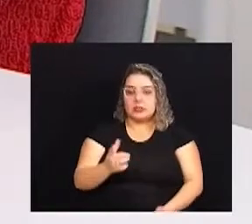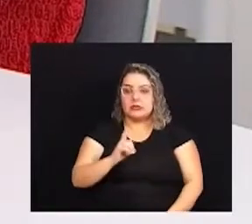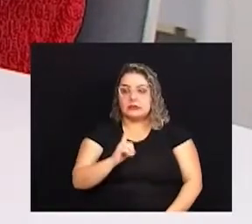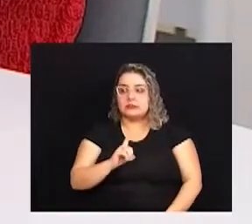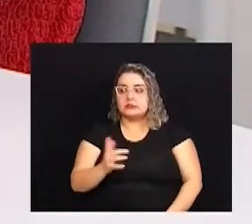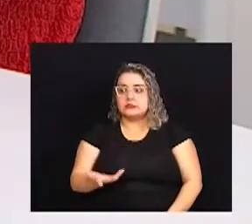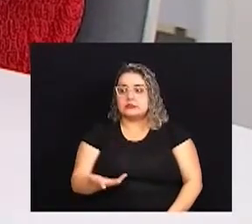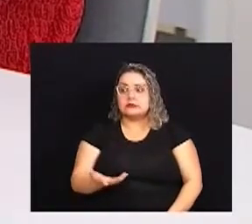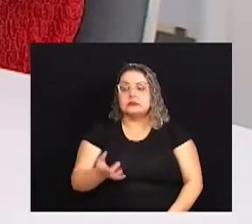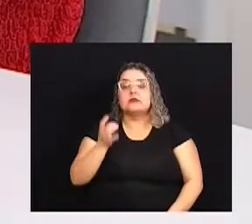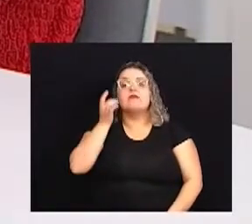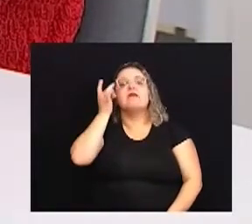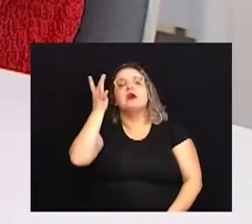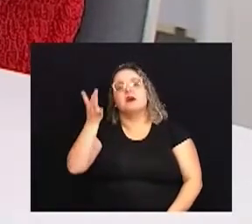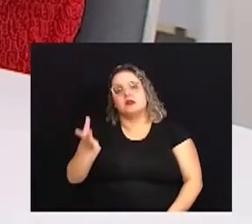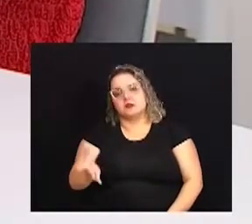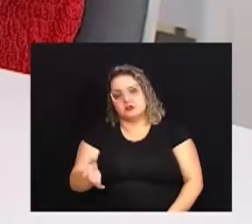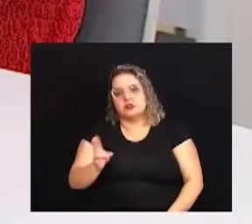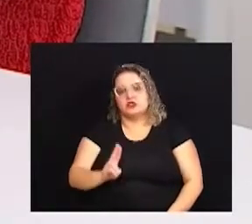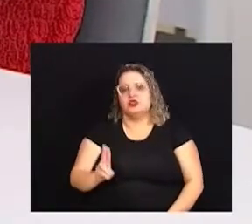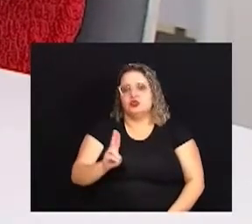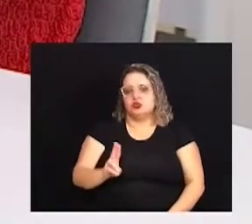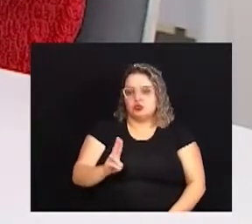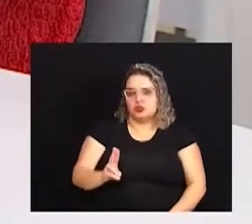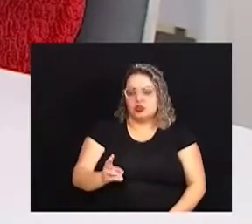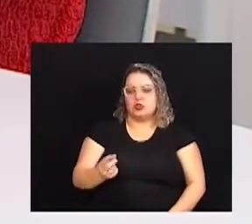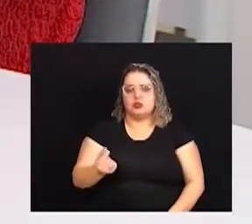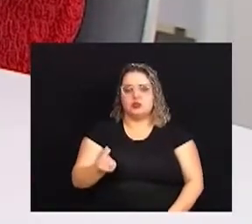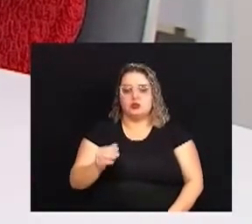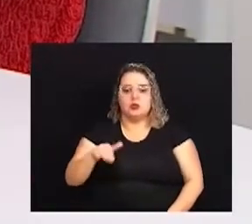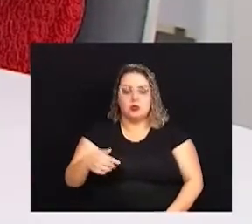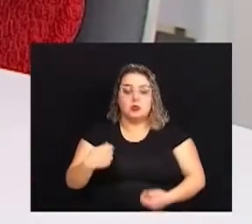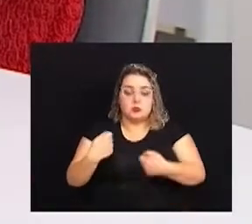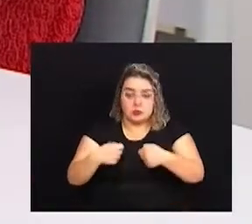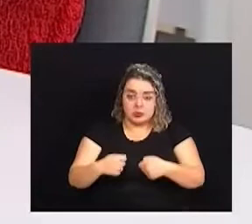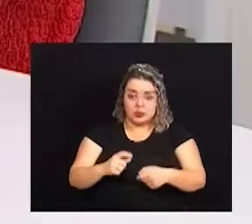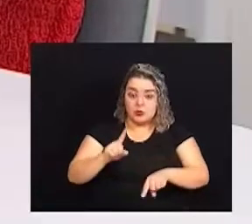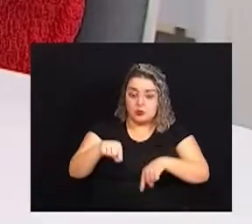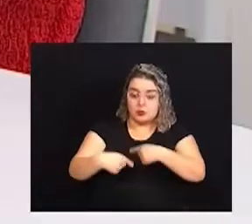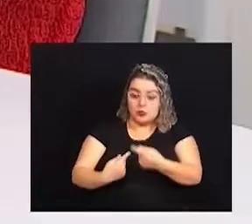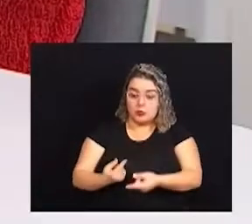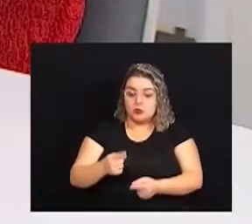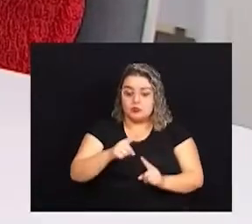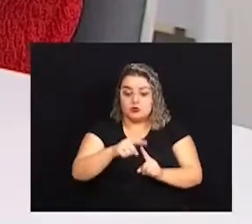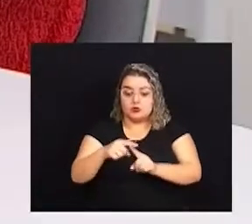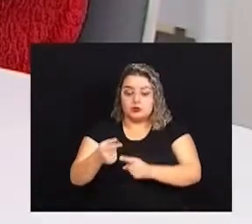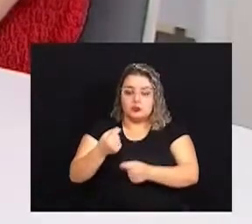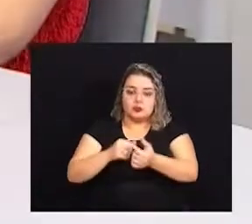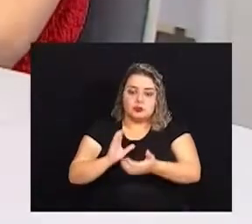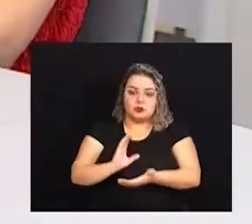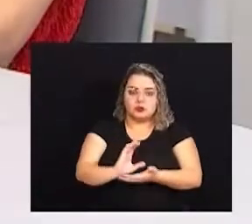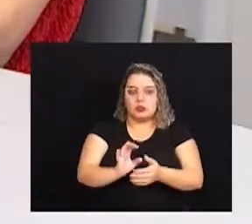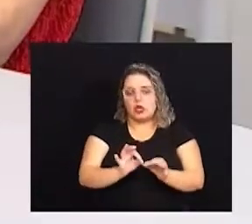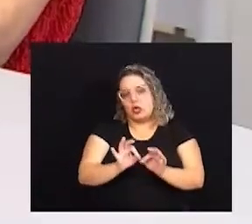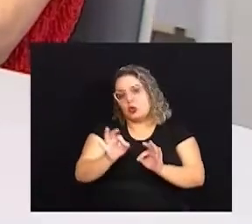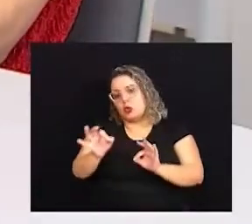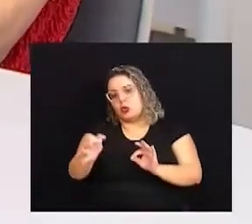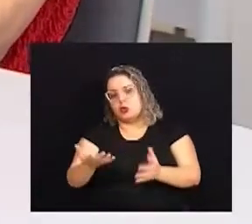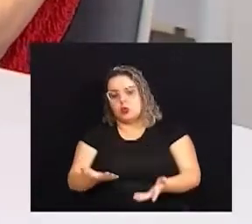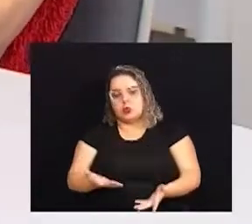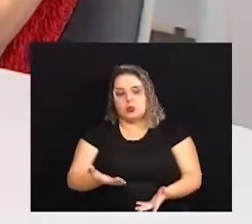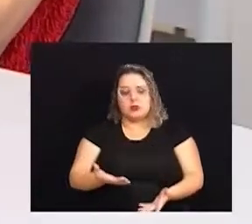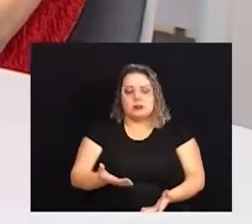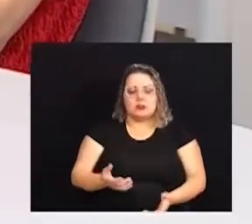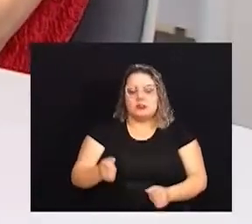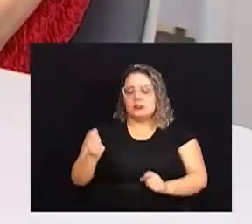tem essa facilidade de você usar o dinheiro quando você precisar. Quando é outro investimento, pensando no longo